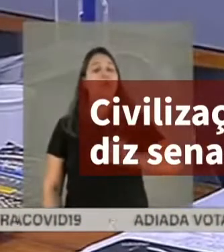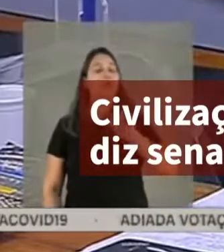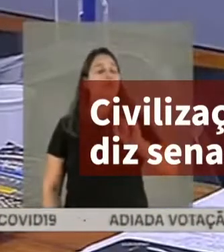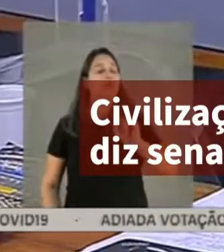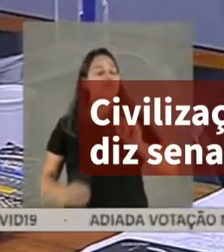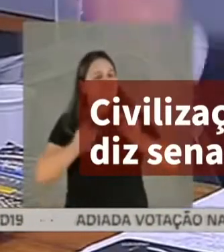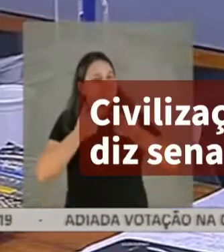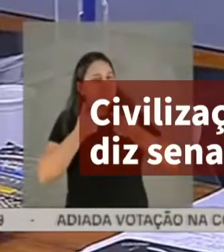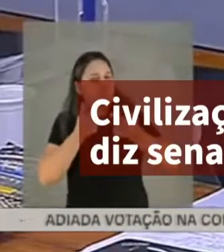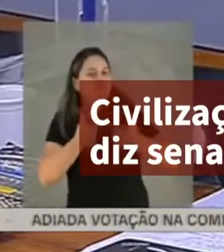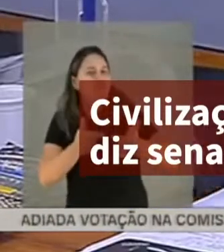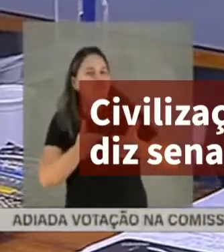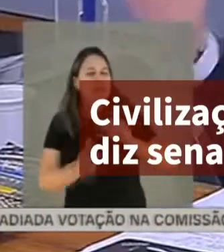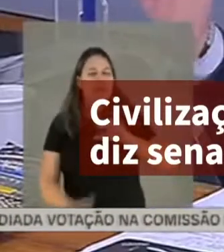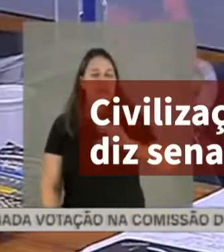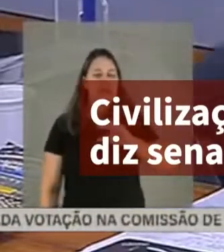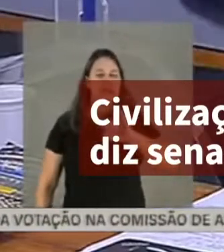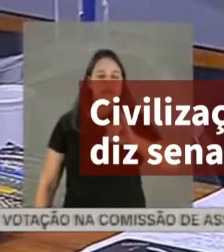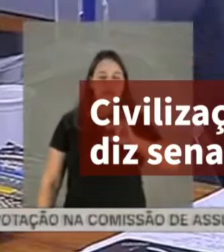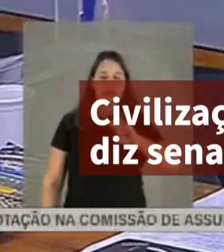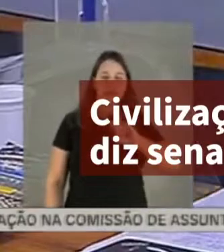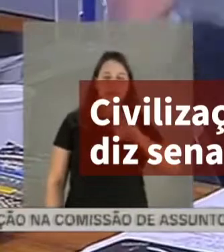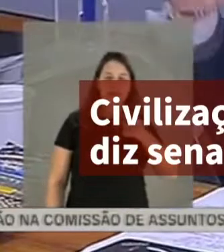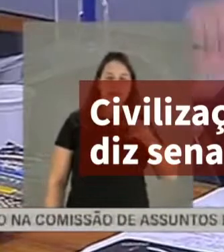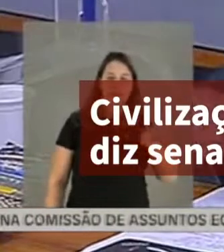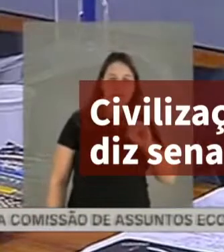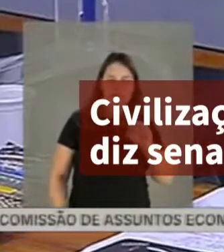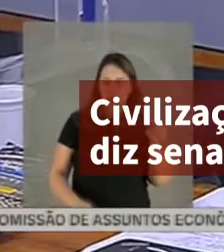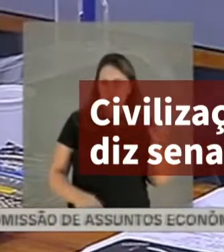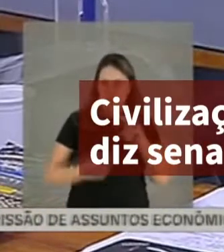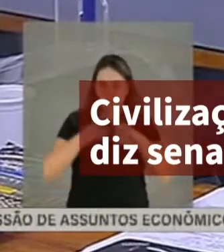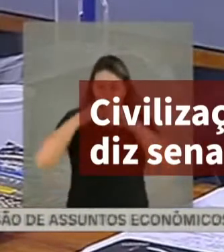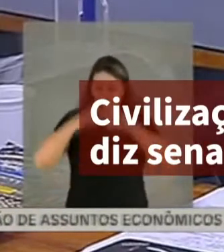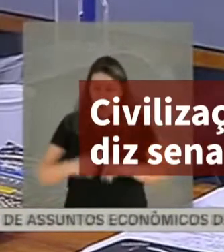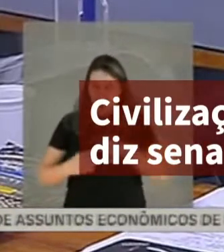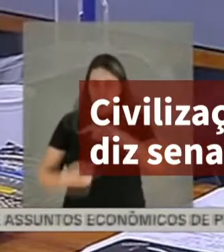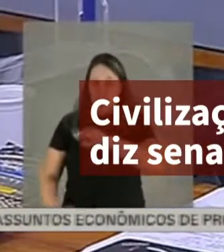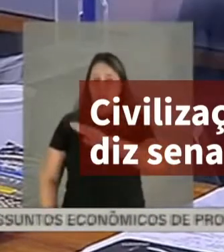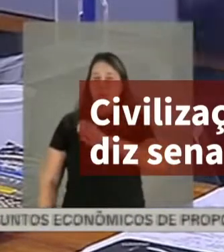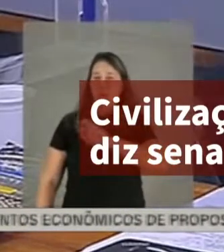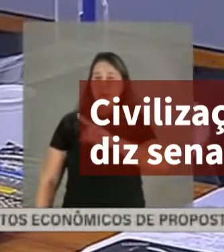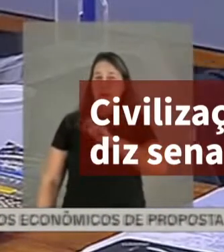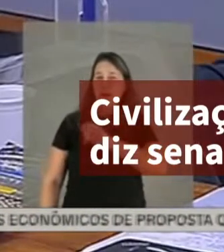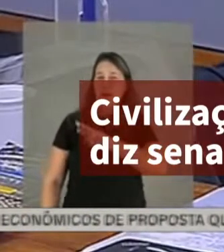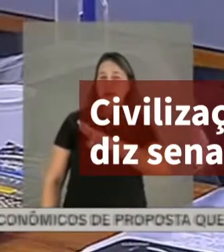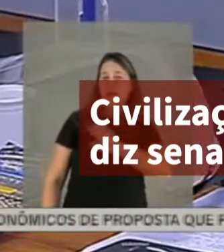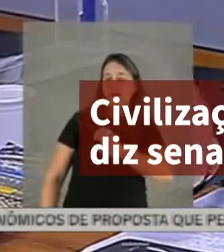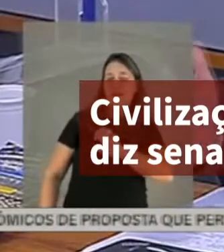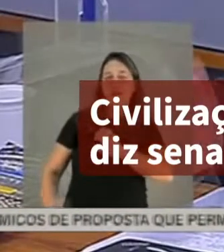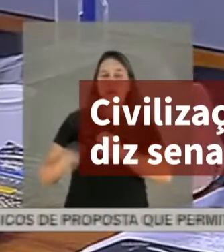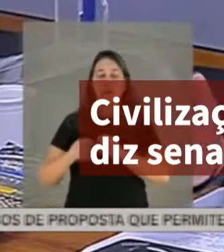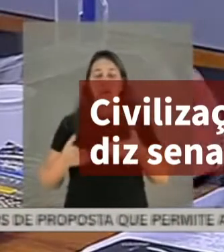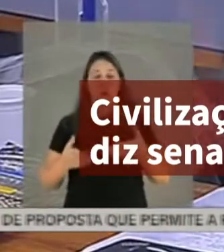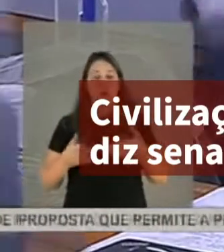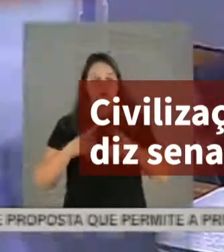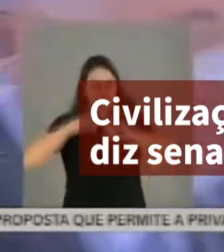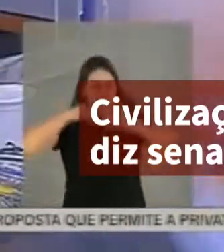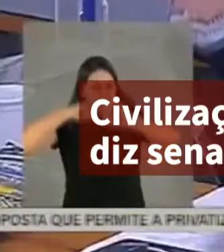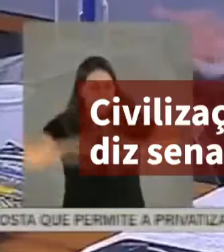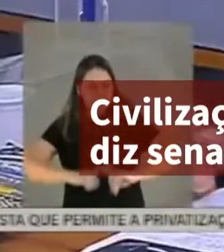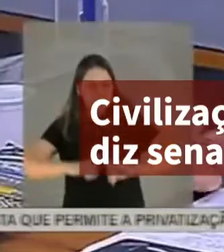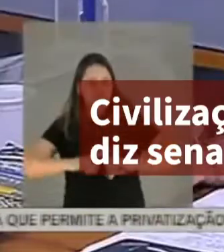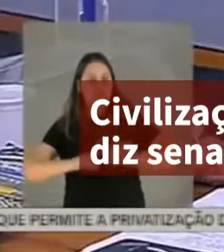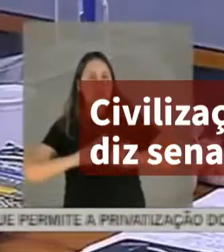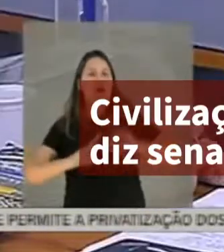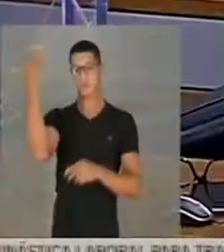embarque entre a civilização EA barbárie Oi e essa é assim bate